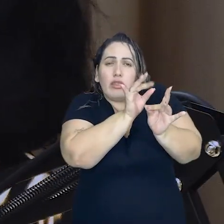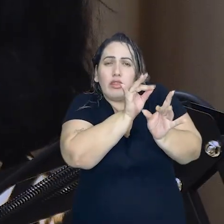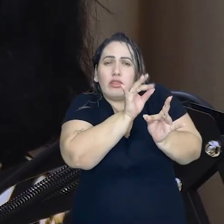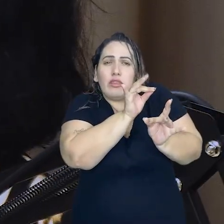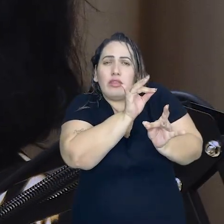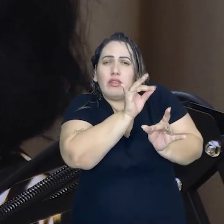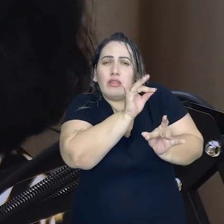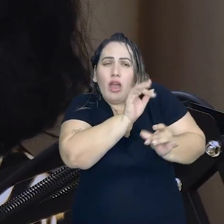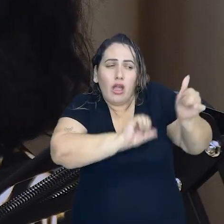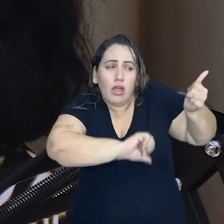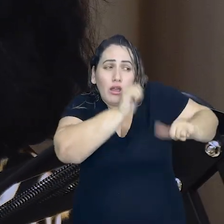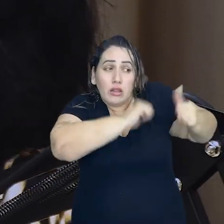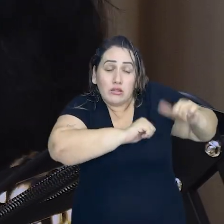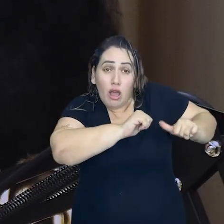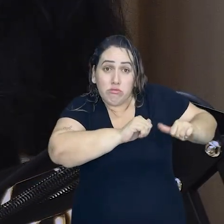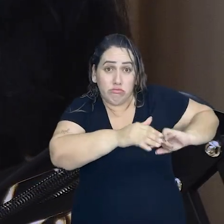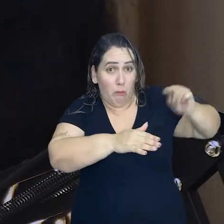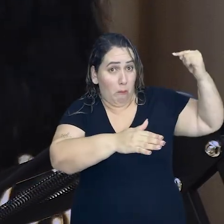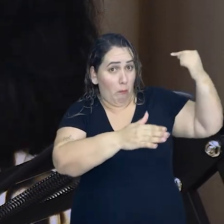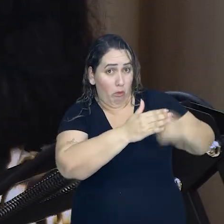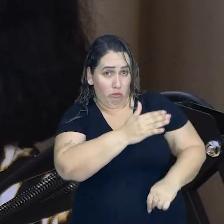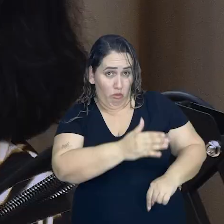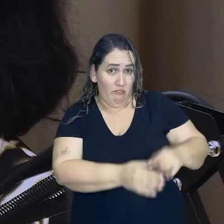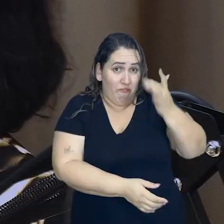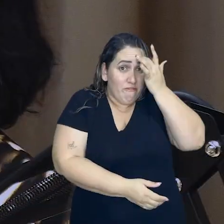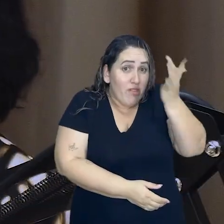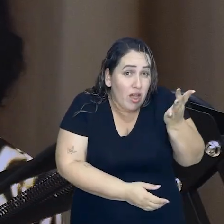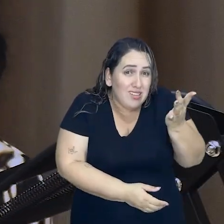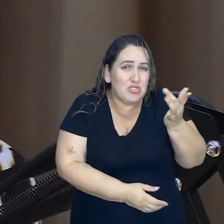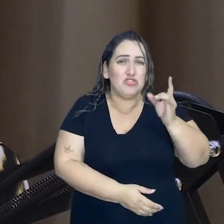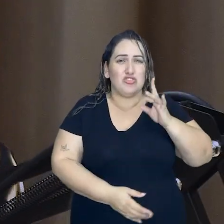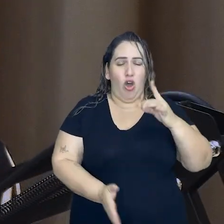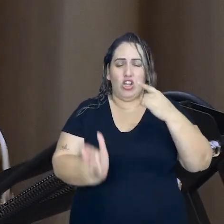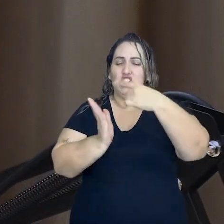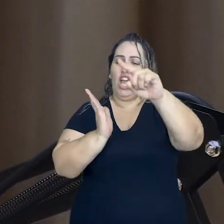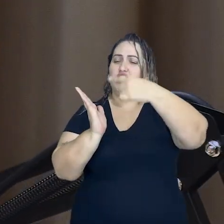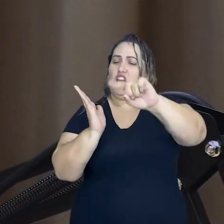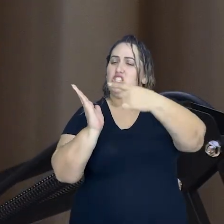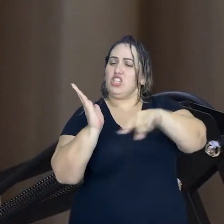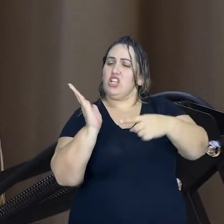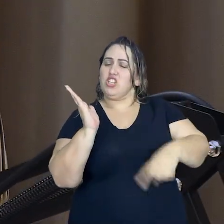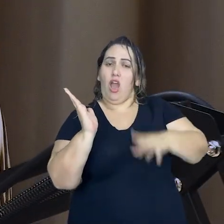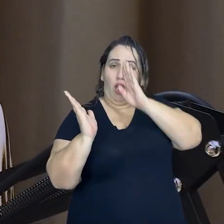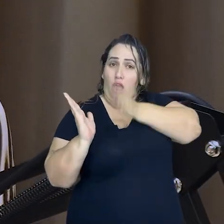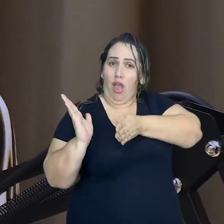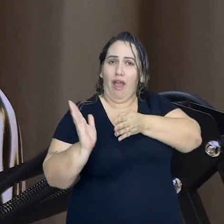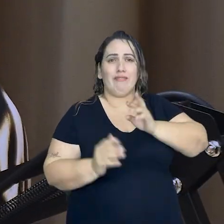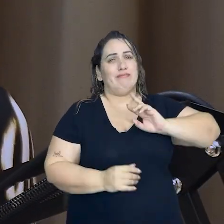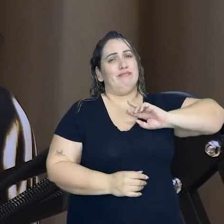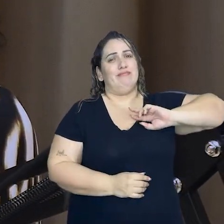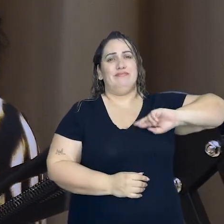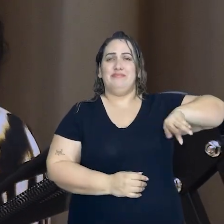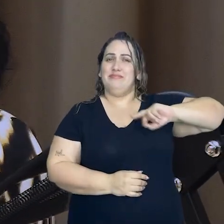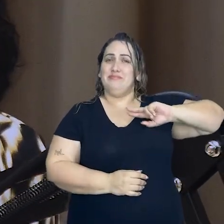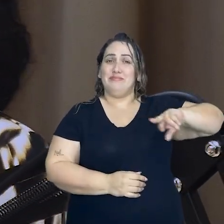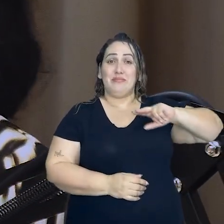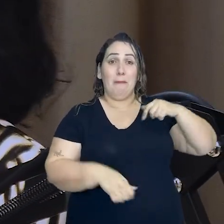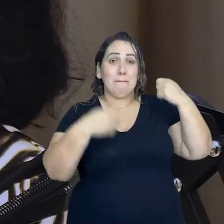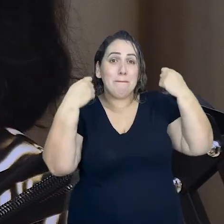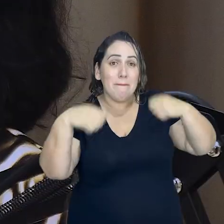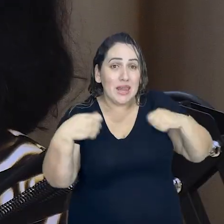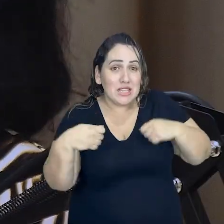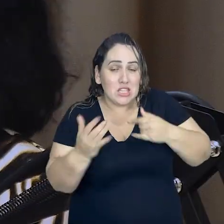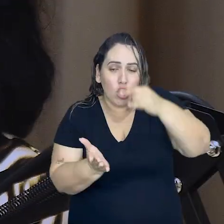tem sua profundidade. Ela não é uma questão de checklist e verificação de